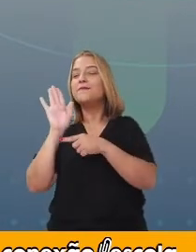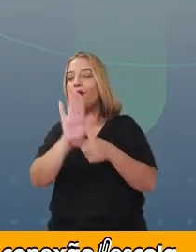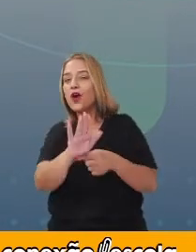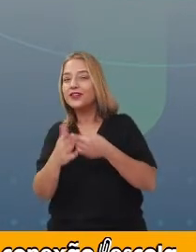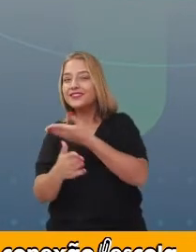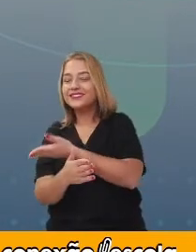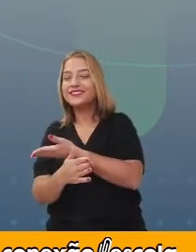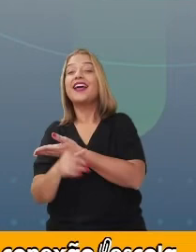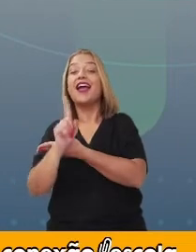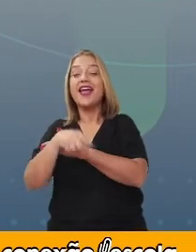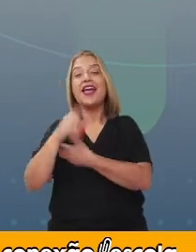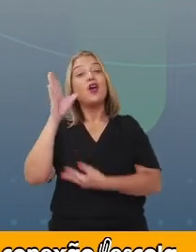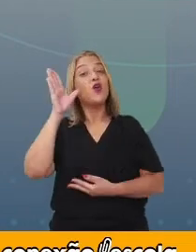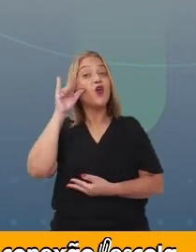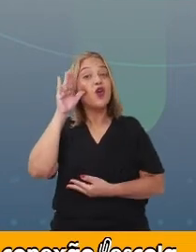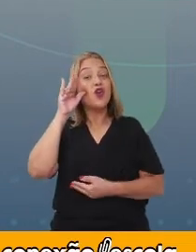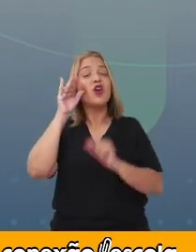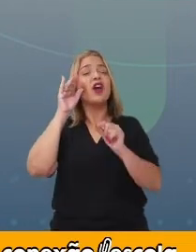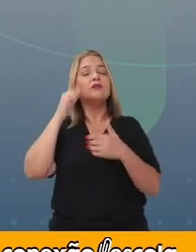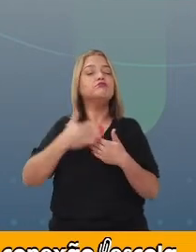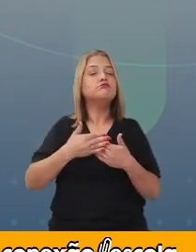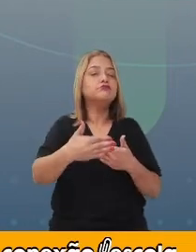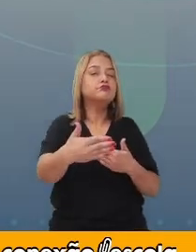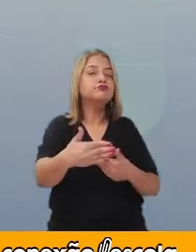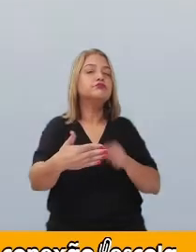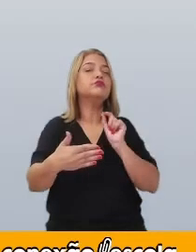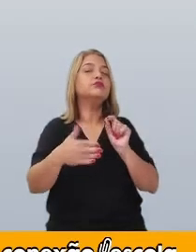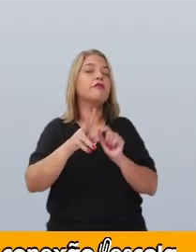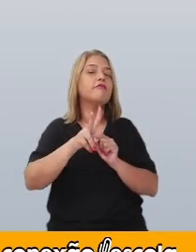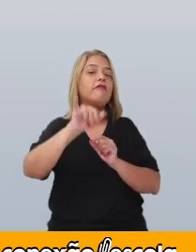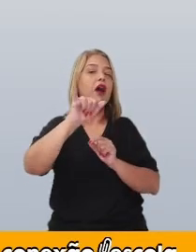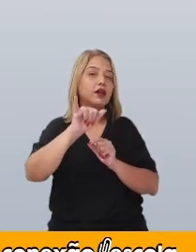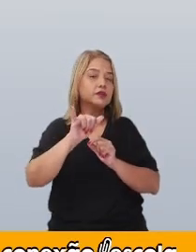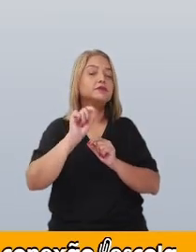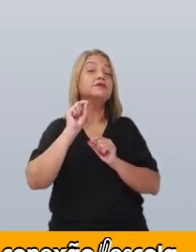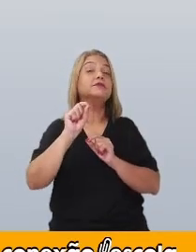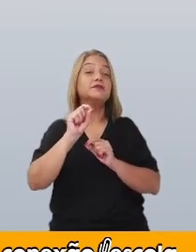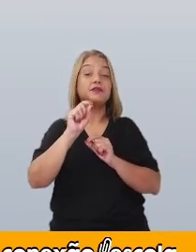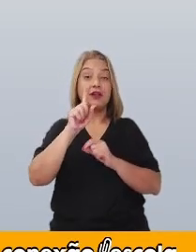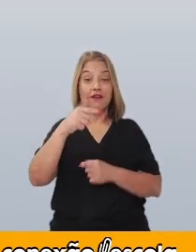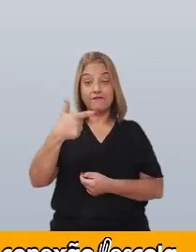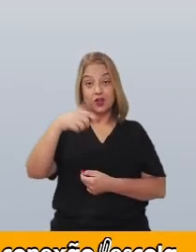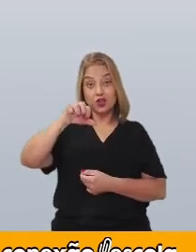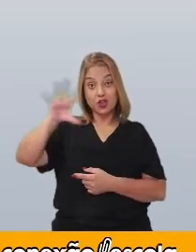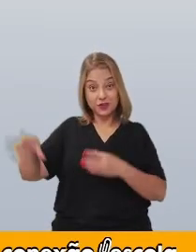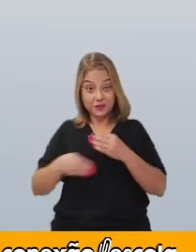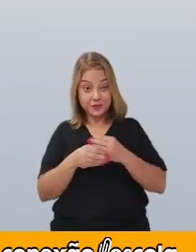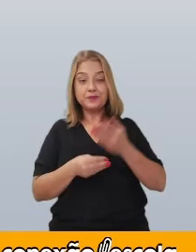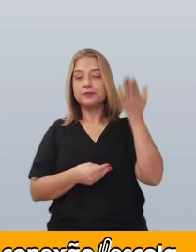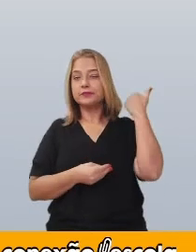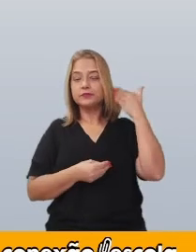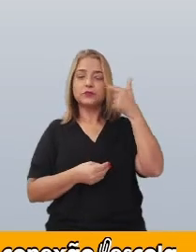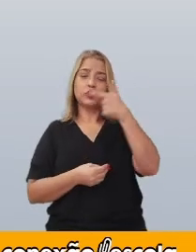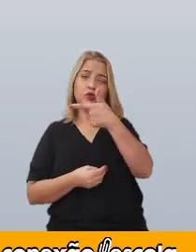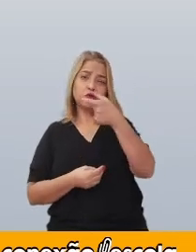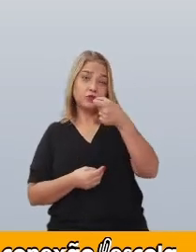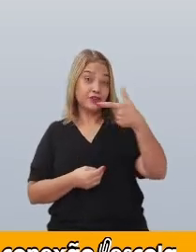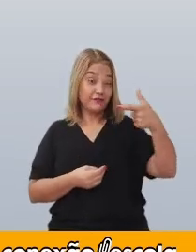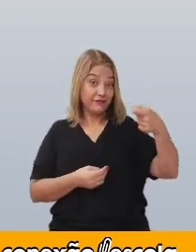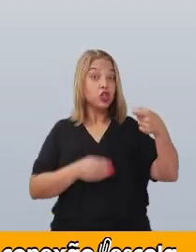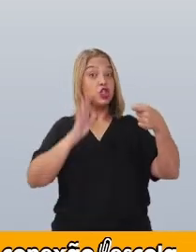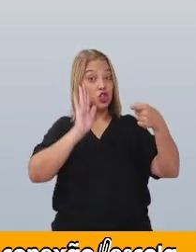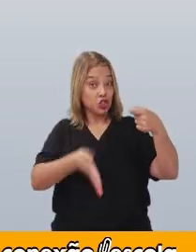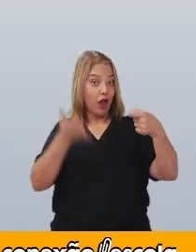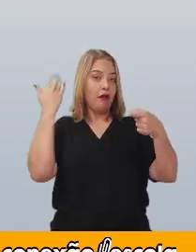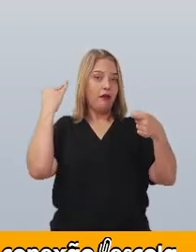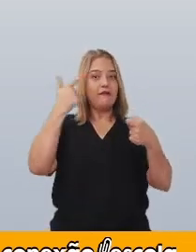curiosidade. Quando será o próximo ano bissexto? Nós tivemos em 2020 e agora o próximo ano